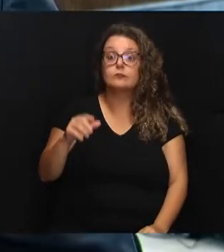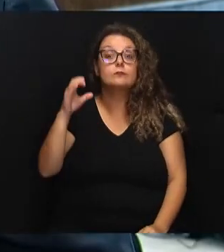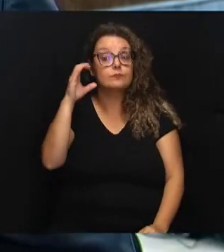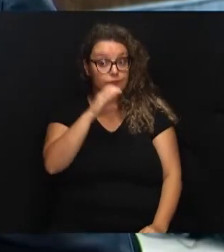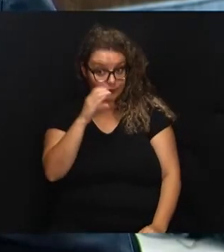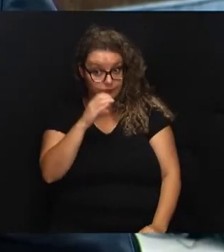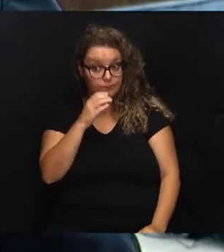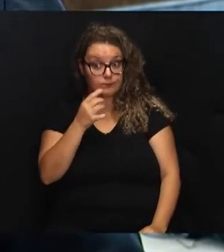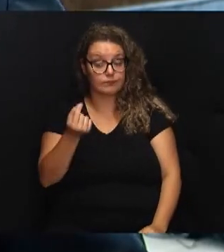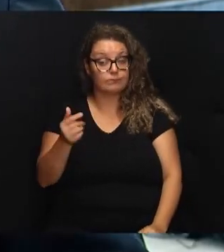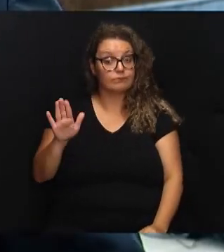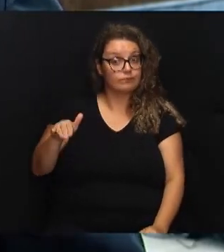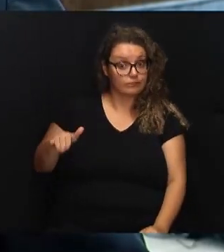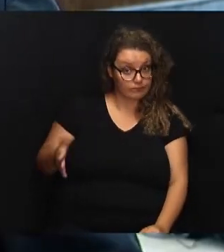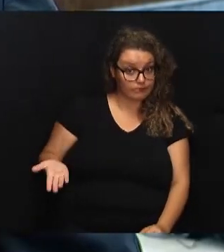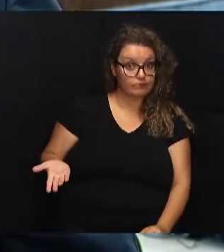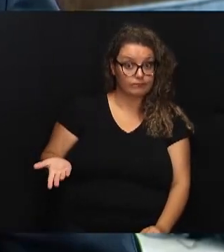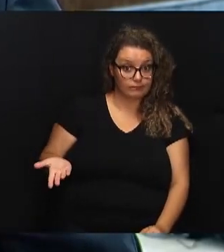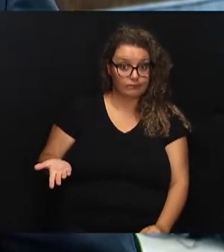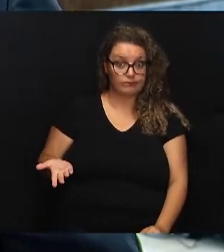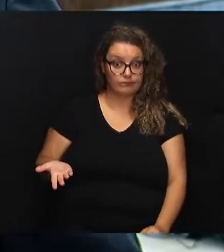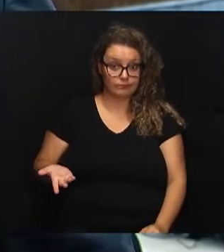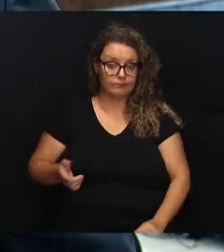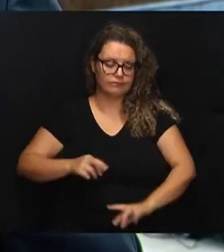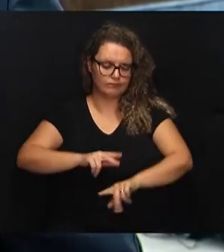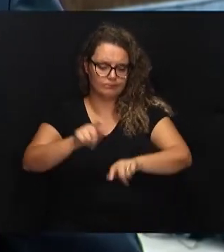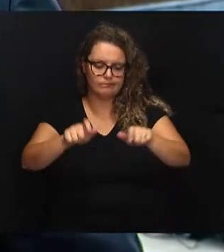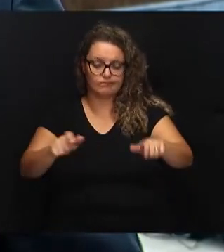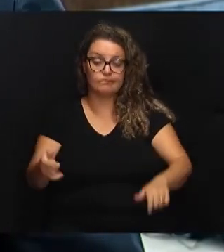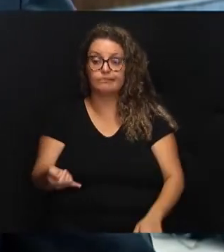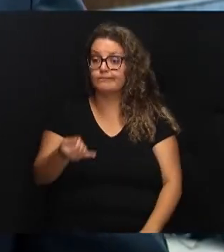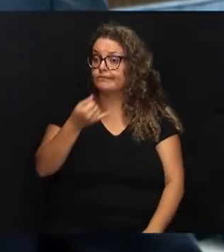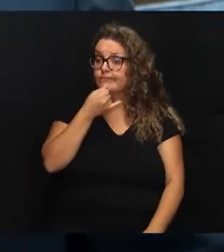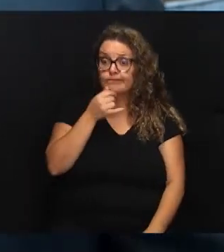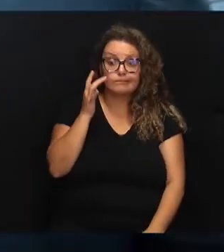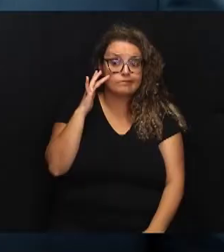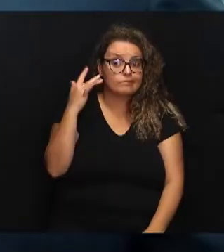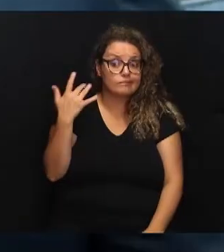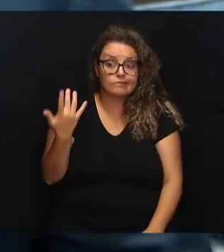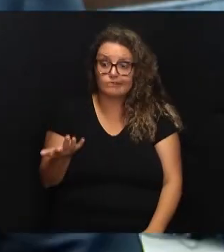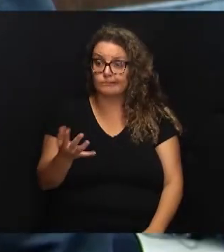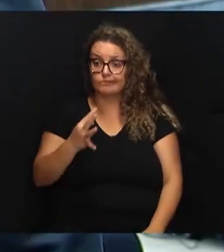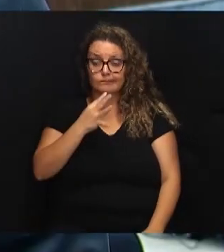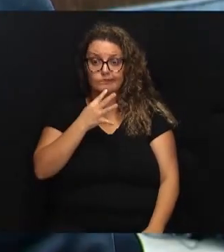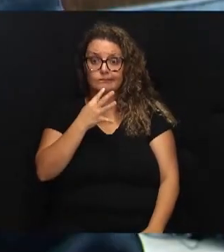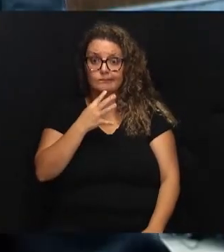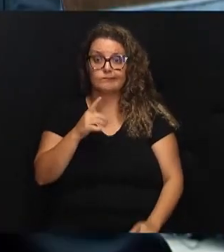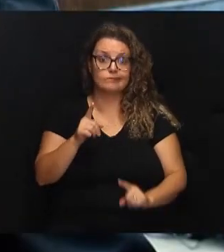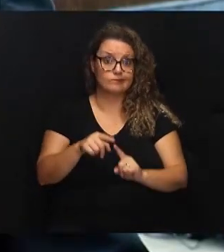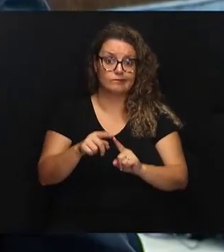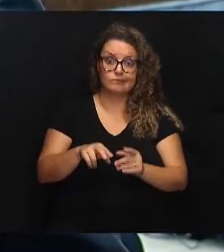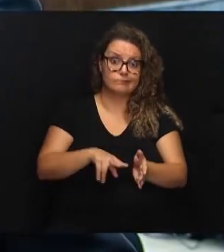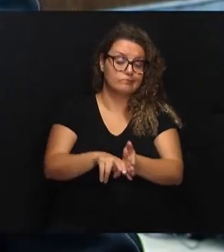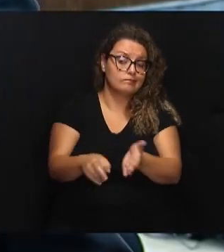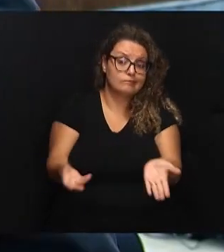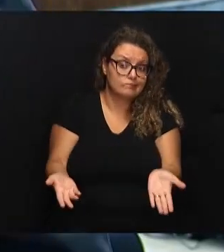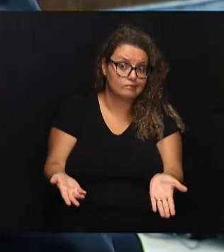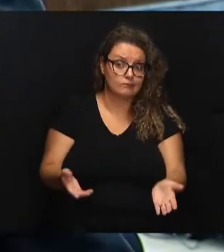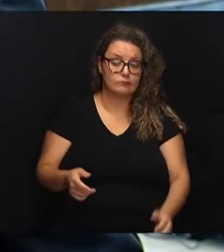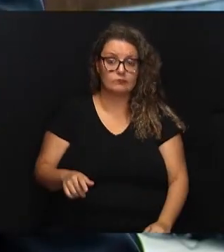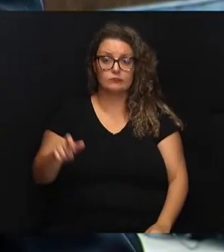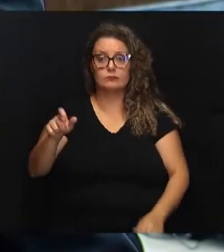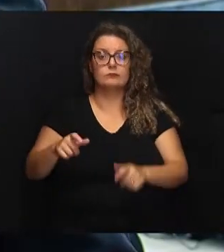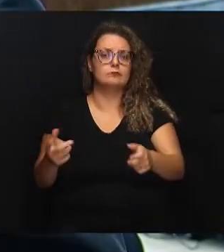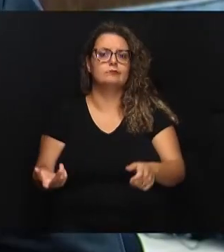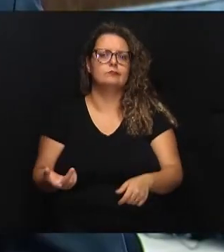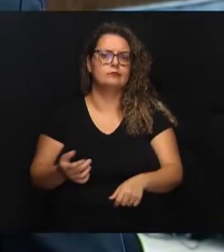de baixo custo e que muitas pessoas, infelizmente, não sabem, não conhecem esse diagnóstico. Então, às vezes a pessoa está procurando com uma